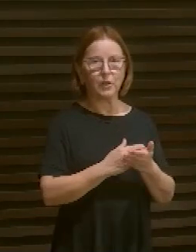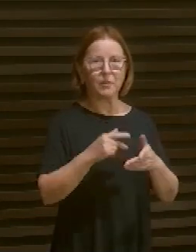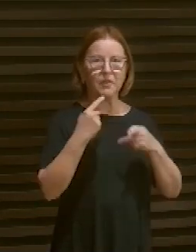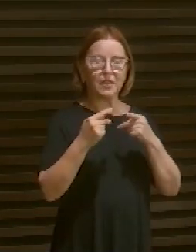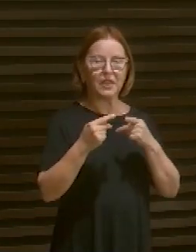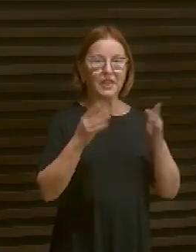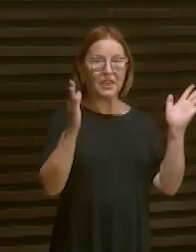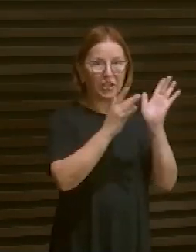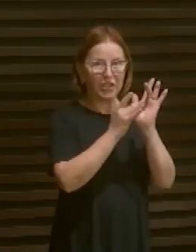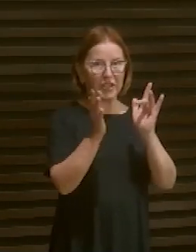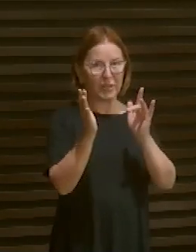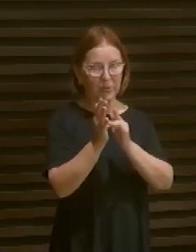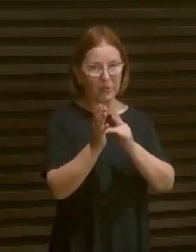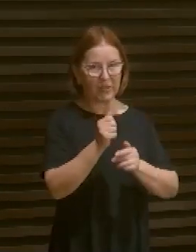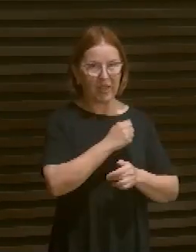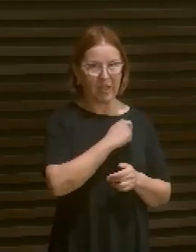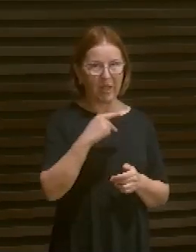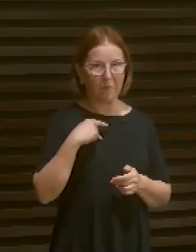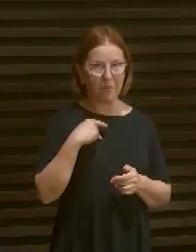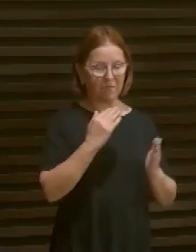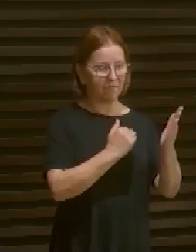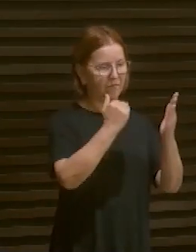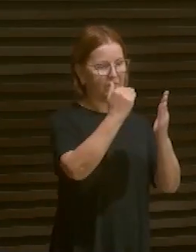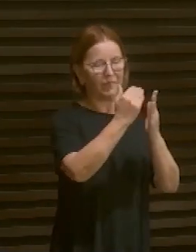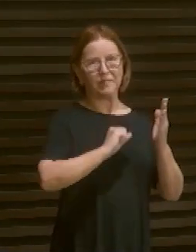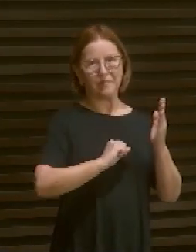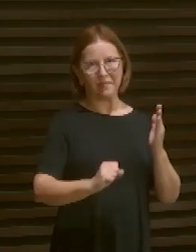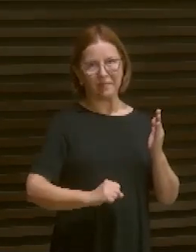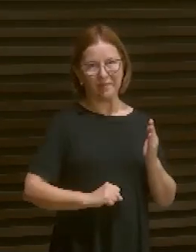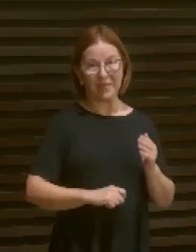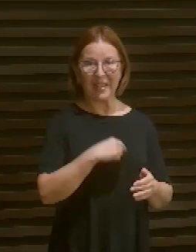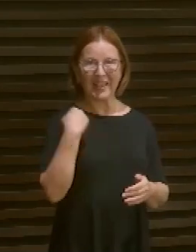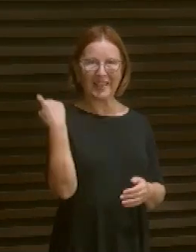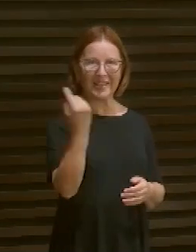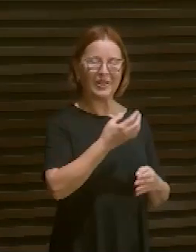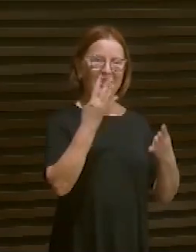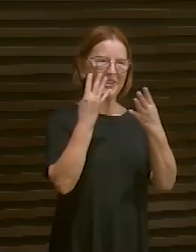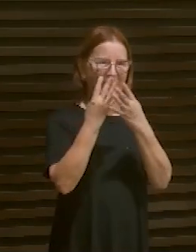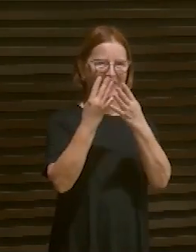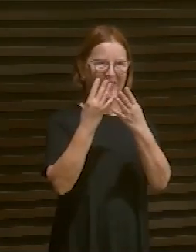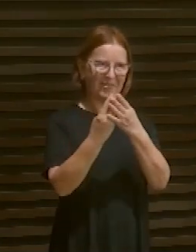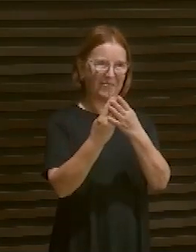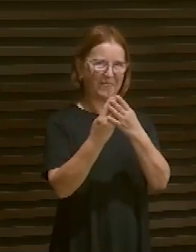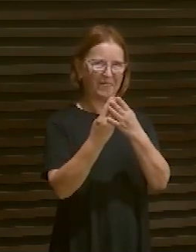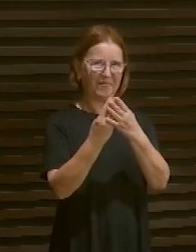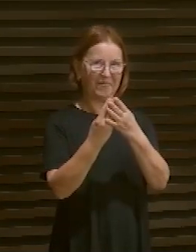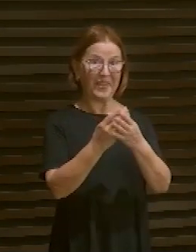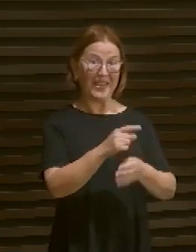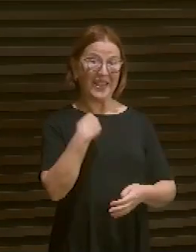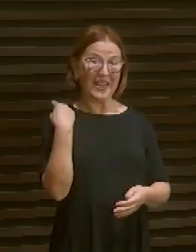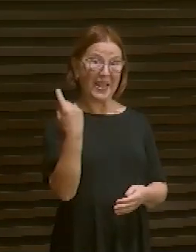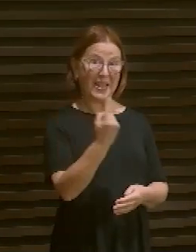apóstolo e sumo sacerdote da nossa confissão. E a